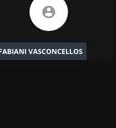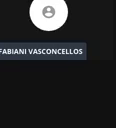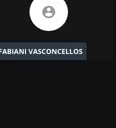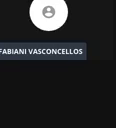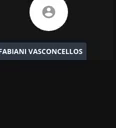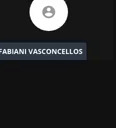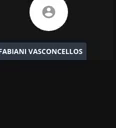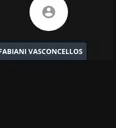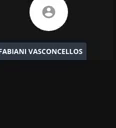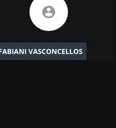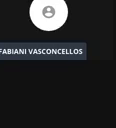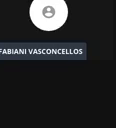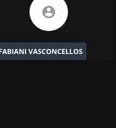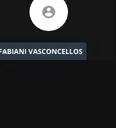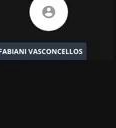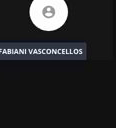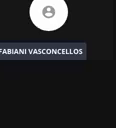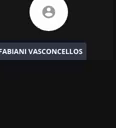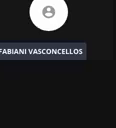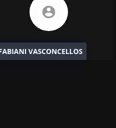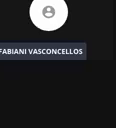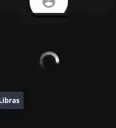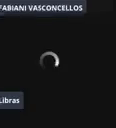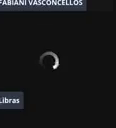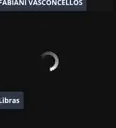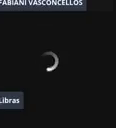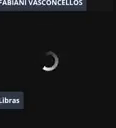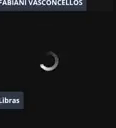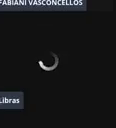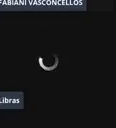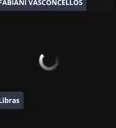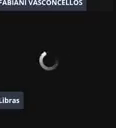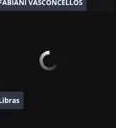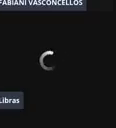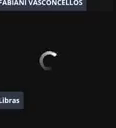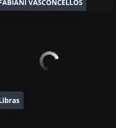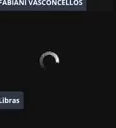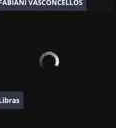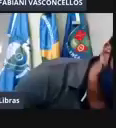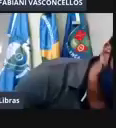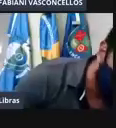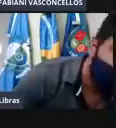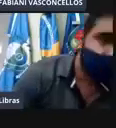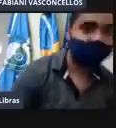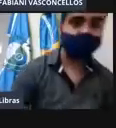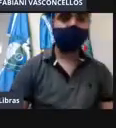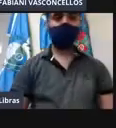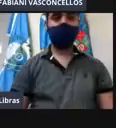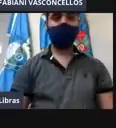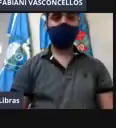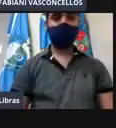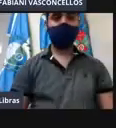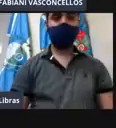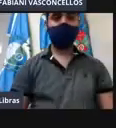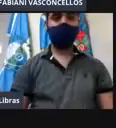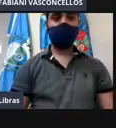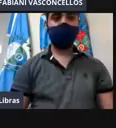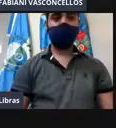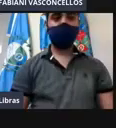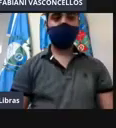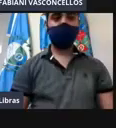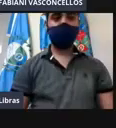em casa pela internet. Presidente, eu quero falar nessa noite sobre duas ações, né? Primeiro, eu fiz um